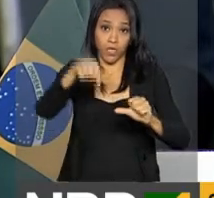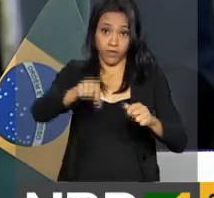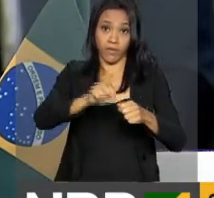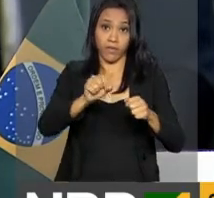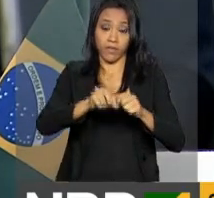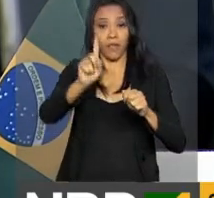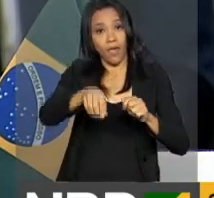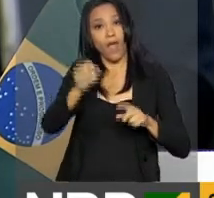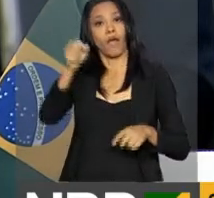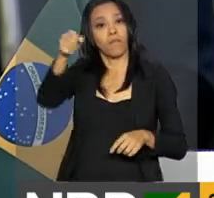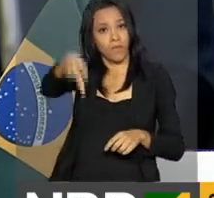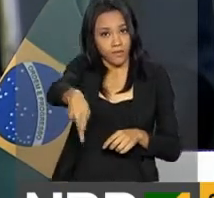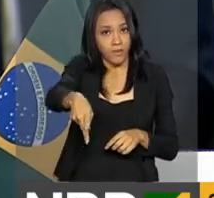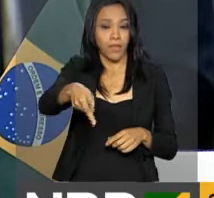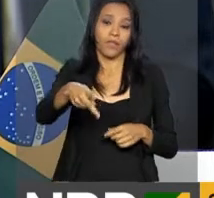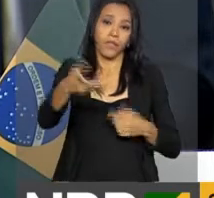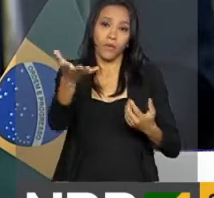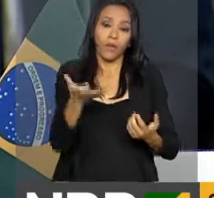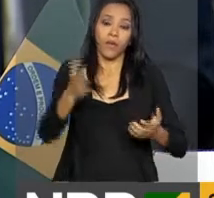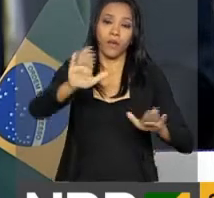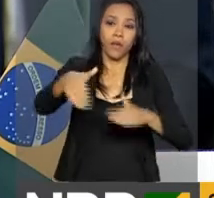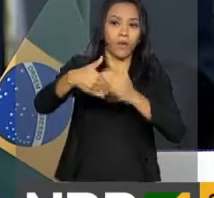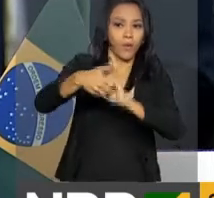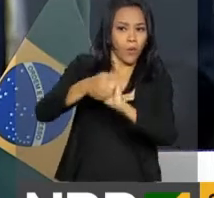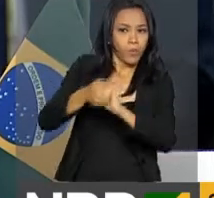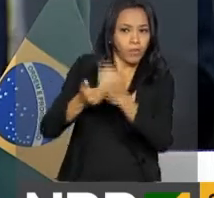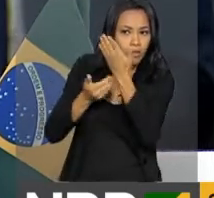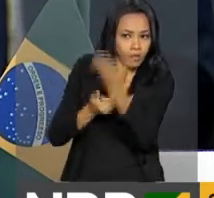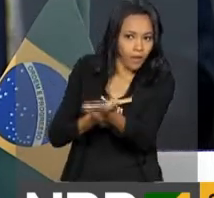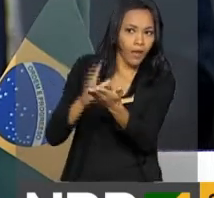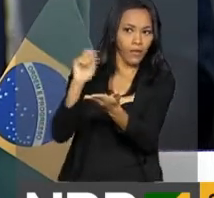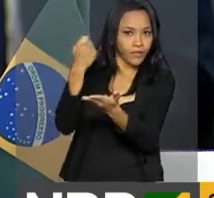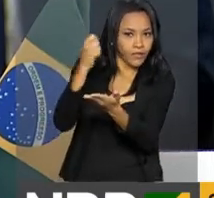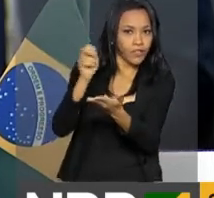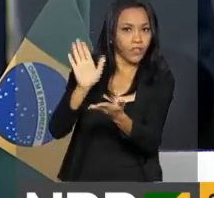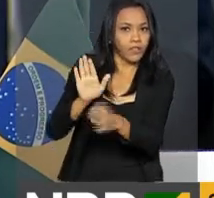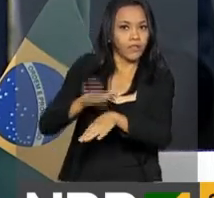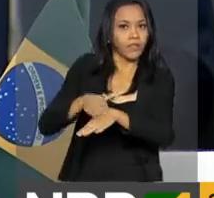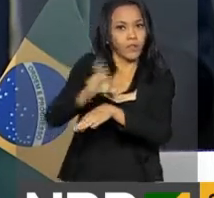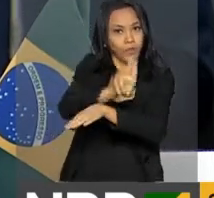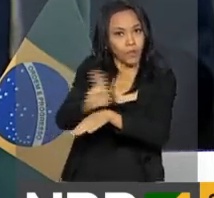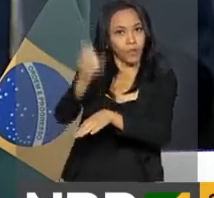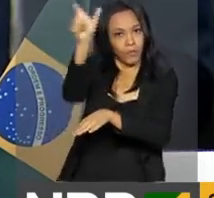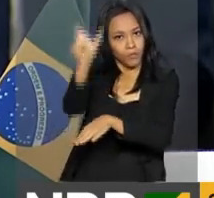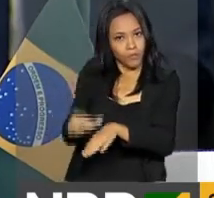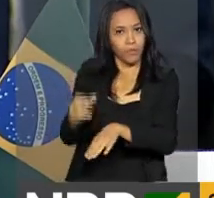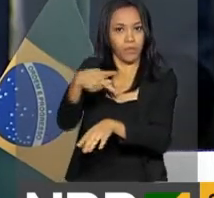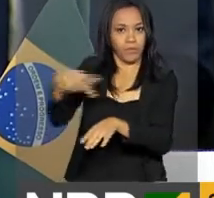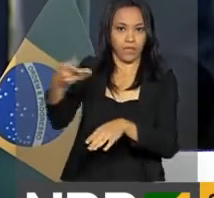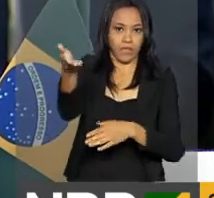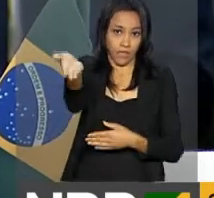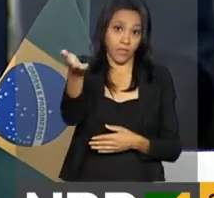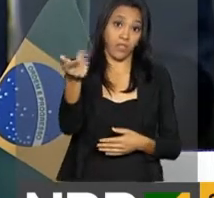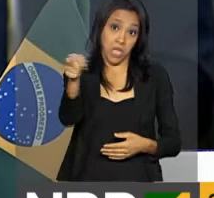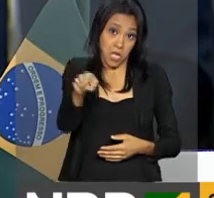é a reforma da Previdência. Eu quero cumprimentar a Argentina, por meio do presidente Maurício Macri, que conseguiu